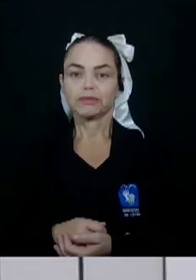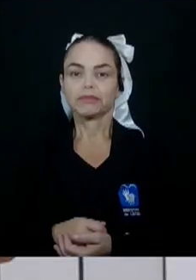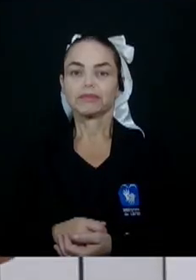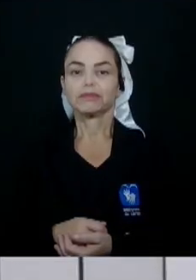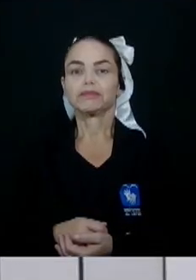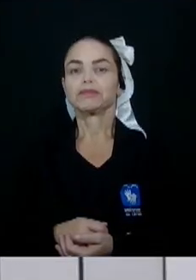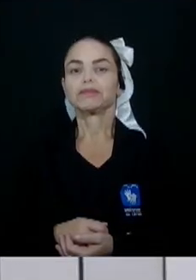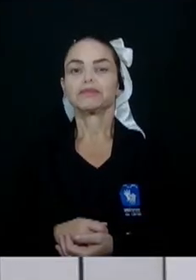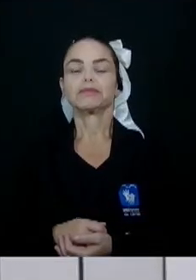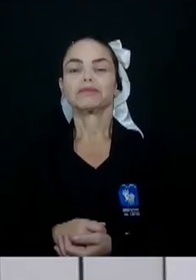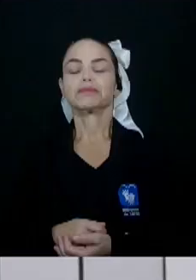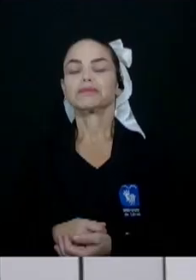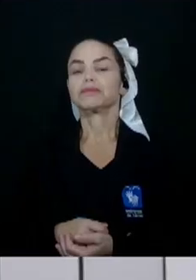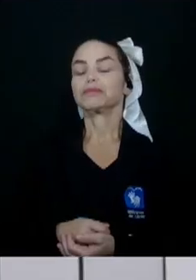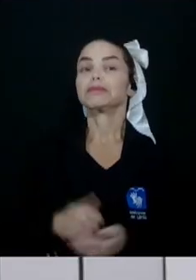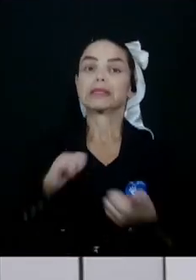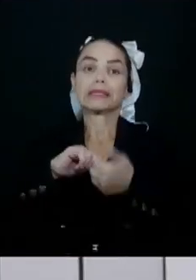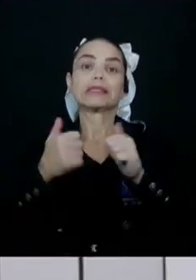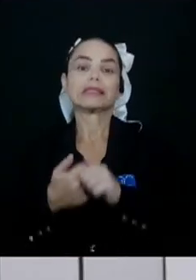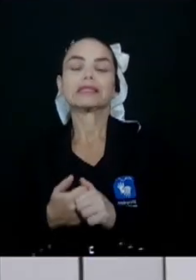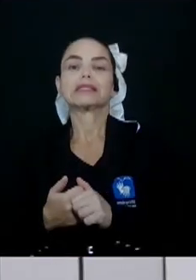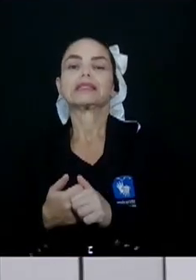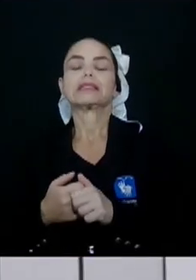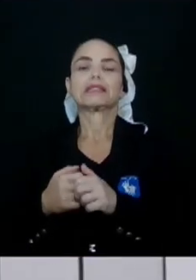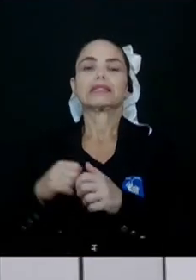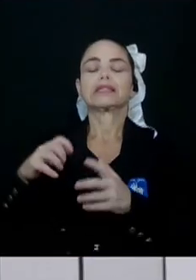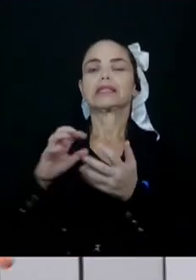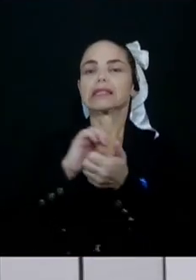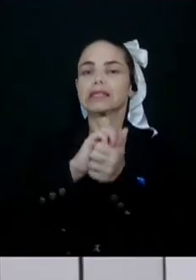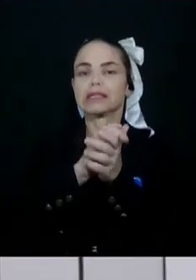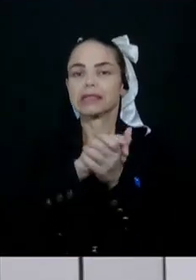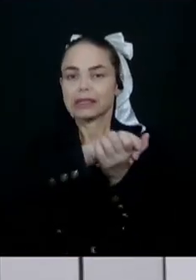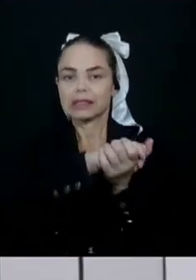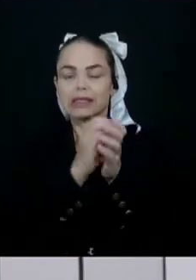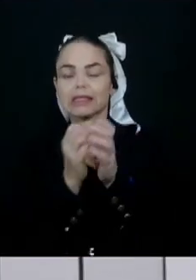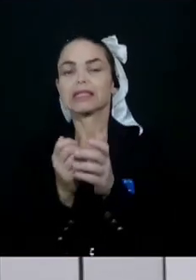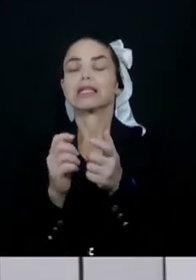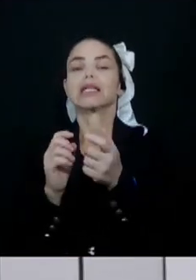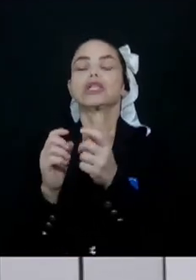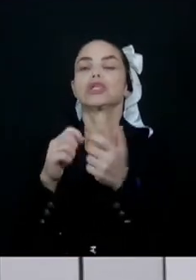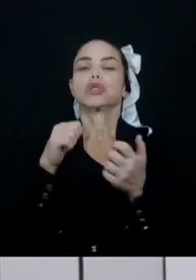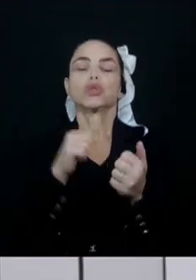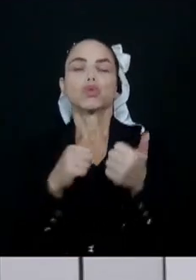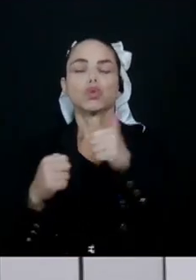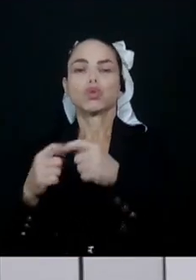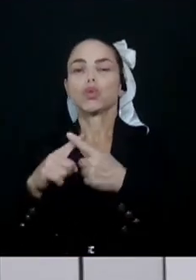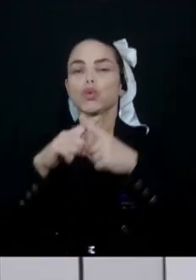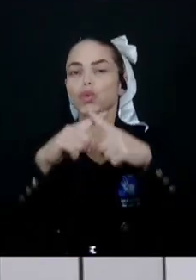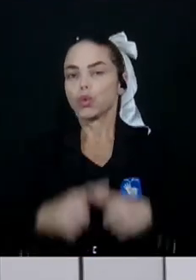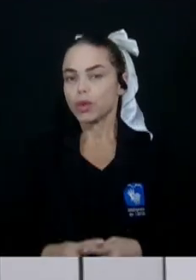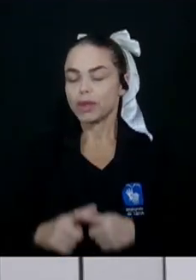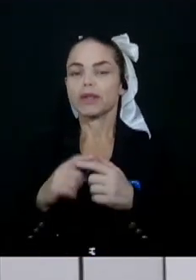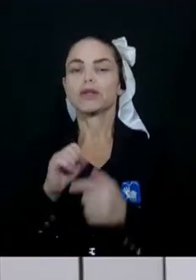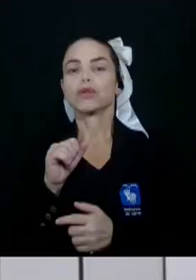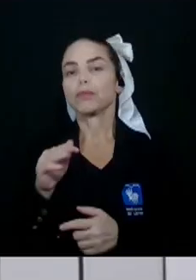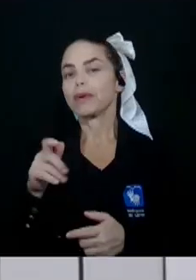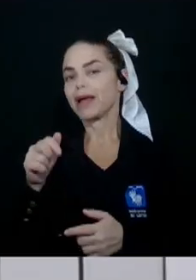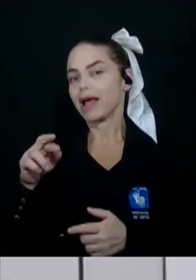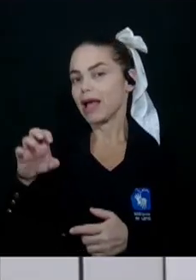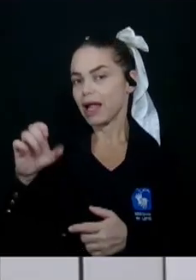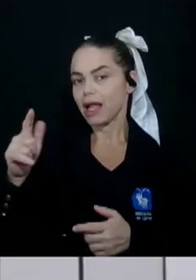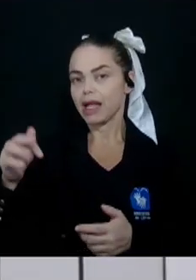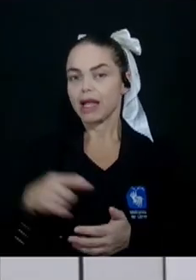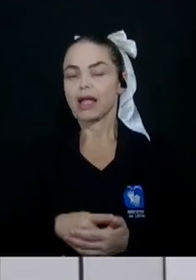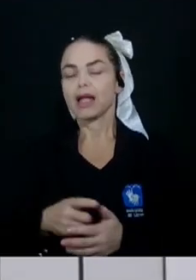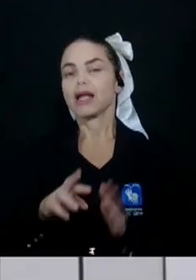A atleta de luta de braço de Sumaré se prepara para representar a região de Campinas no Sul-Americano, que